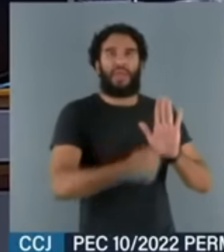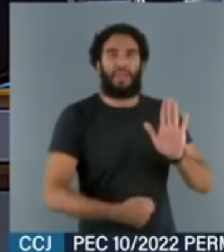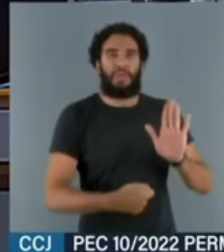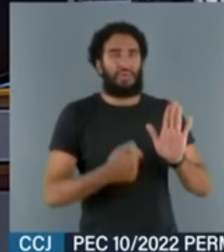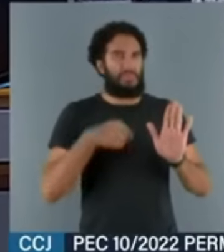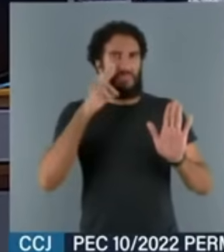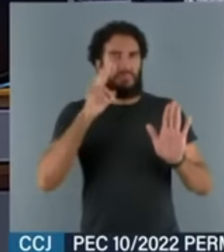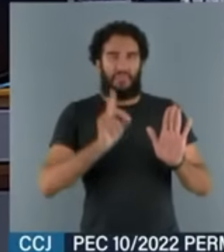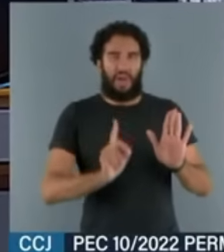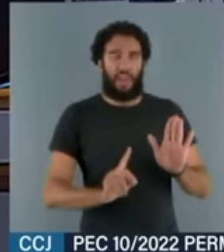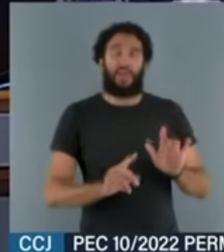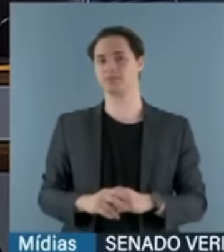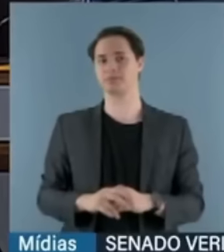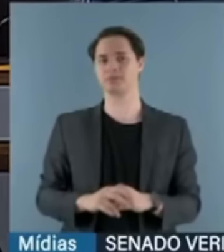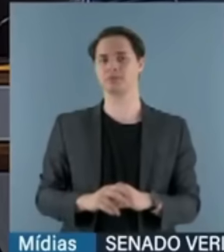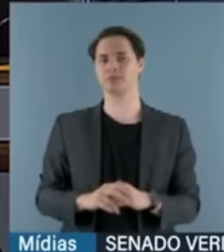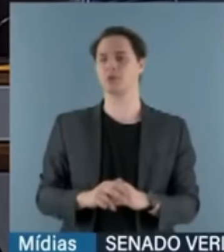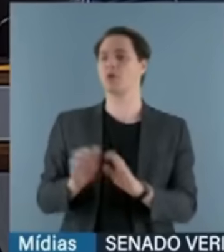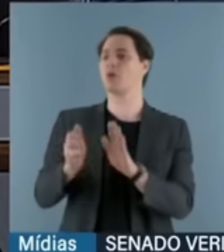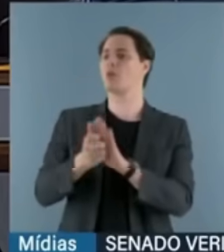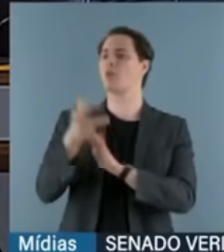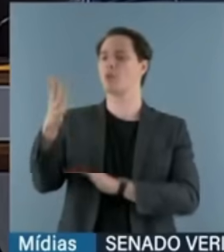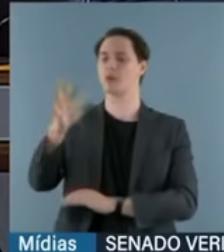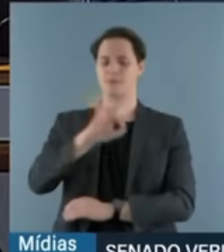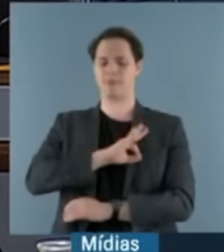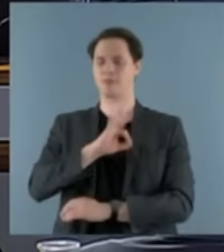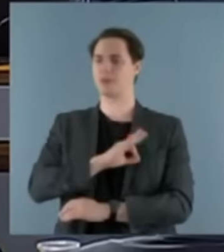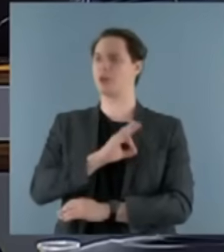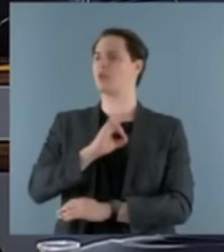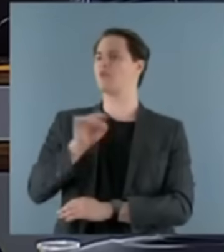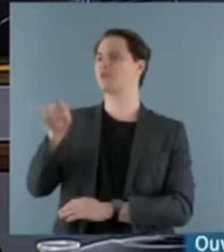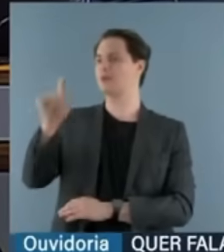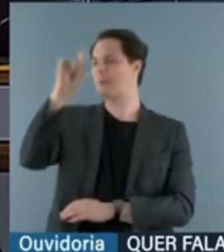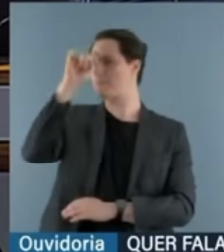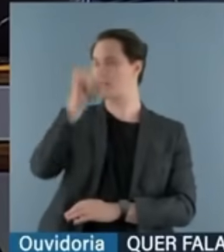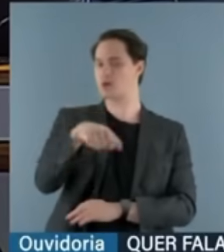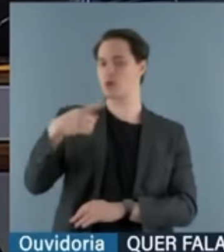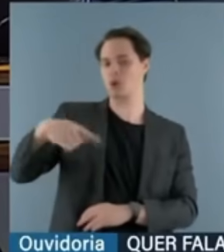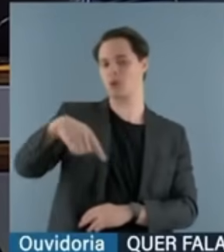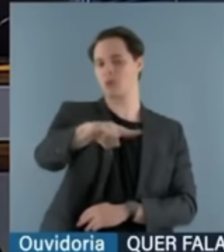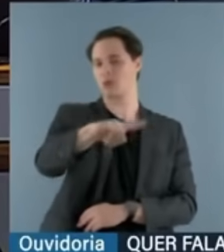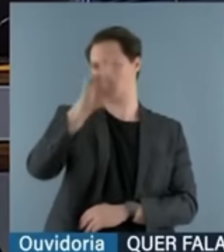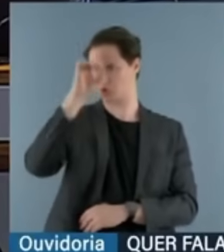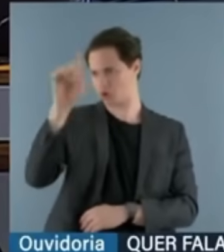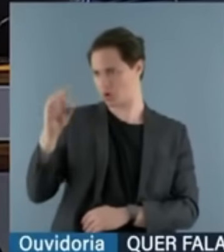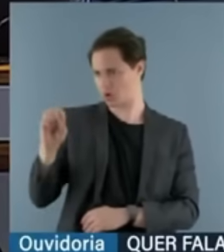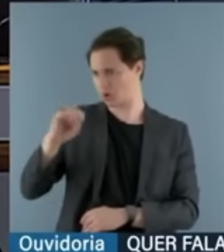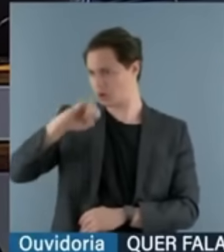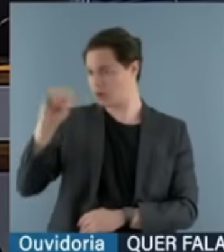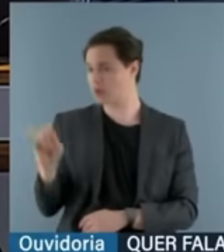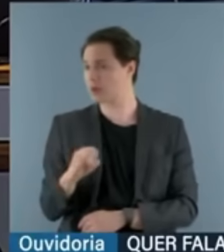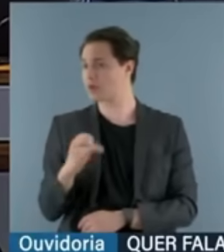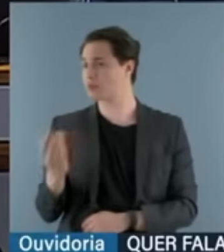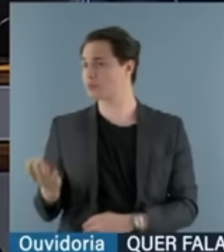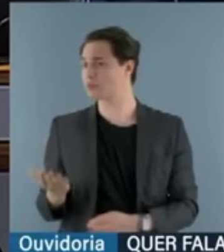silêncio. Quantos militares, de fato, foram designados para o dia 8 de